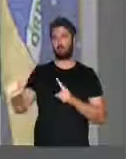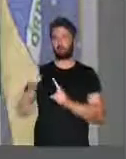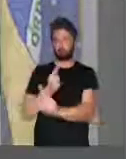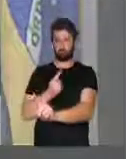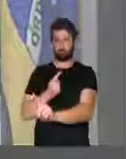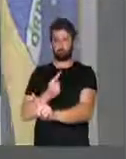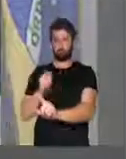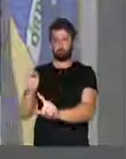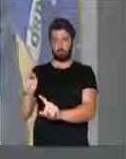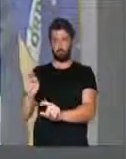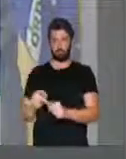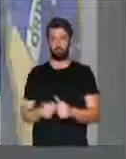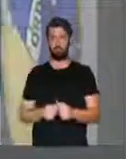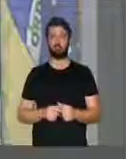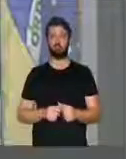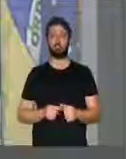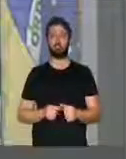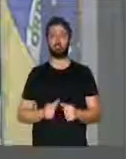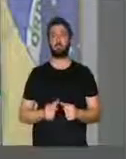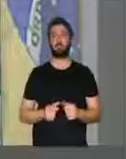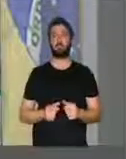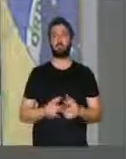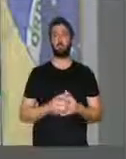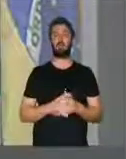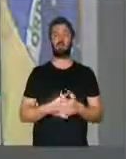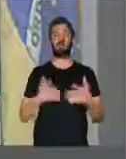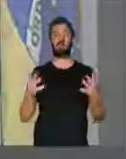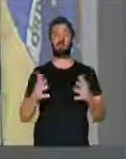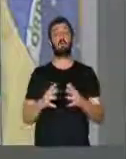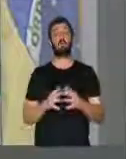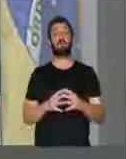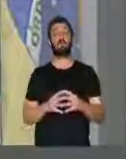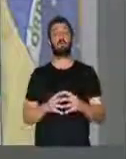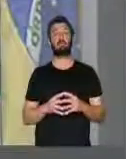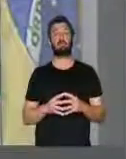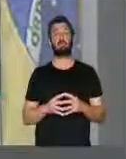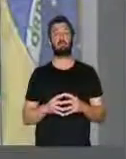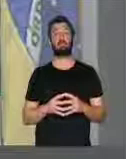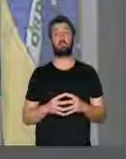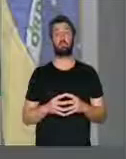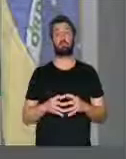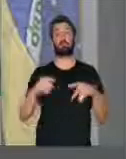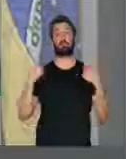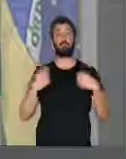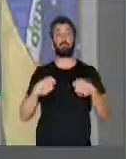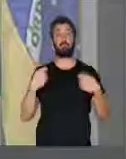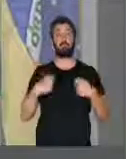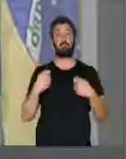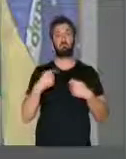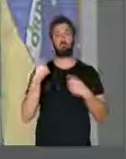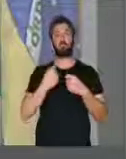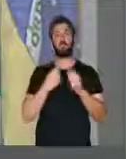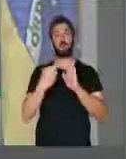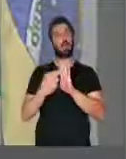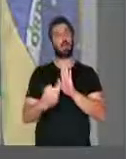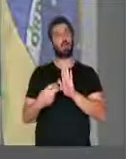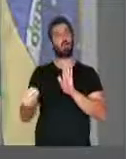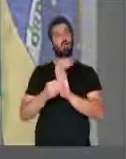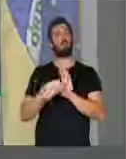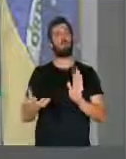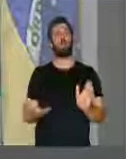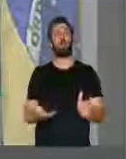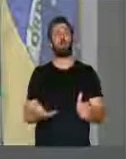6 minutos, concedido. Me dê um sinal, tá bom? Concedido. Então, é preciso que a gente regulamente